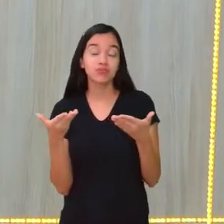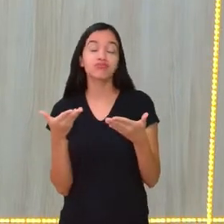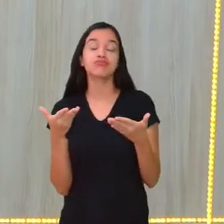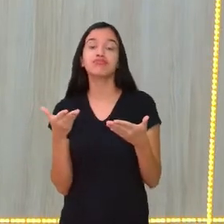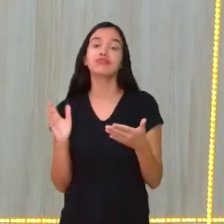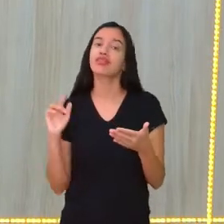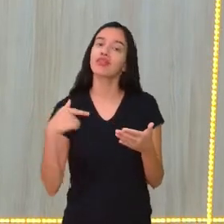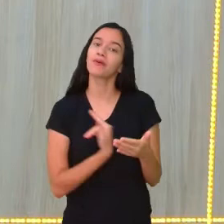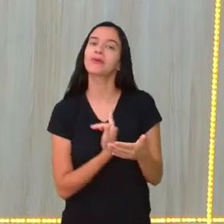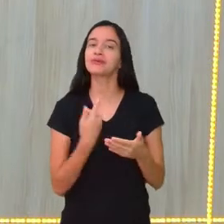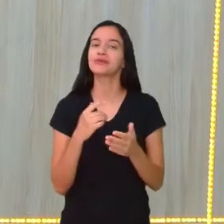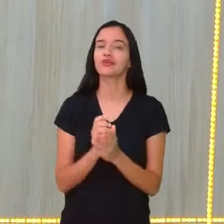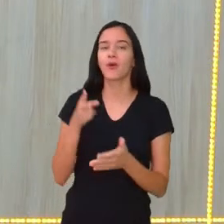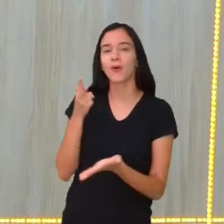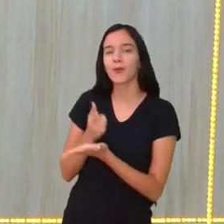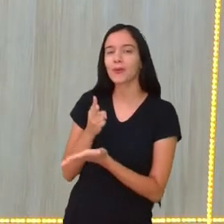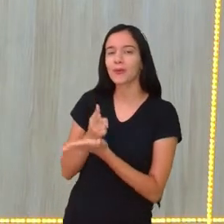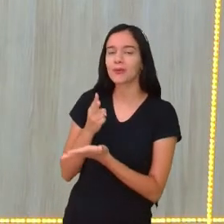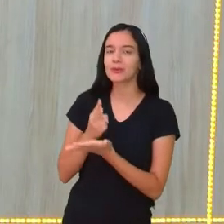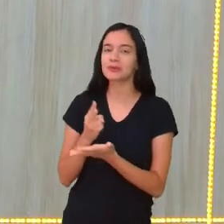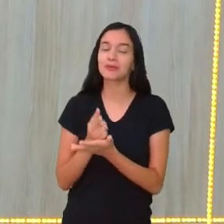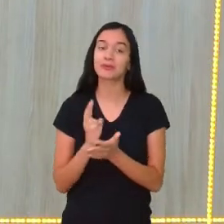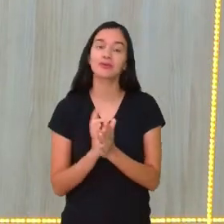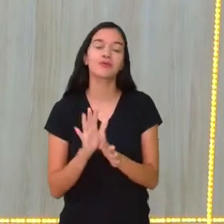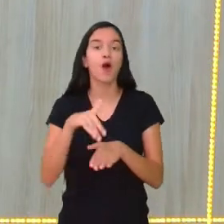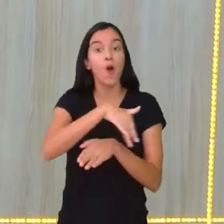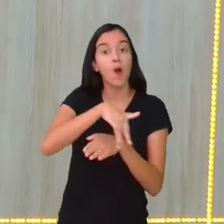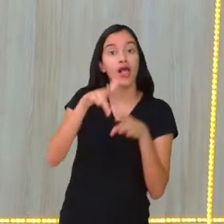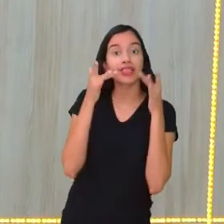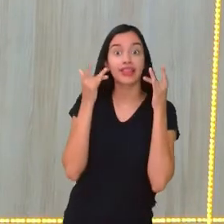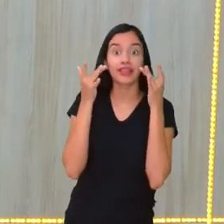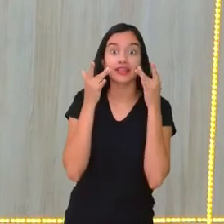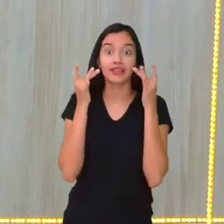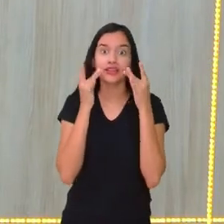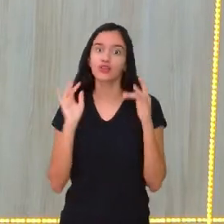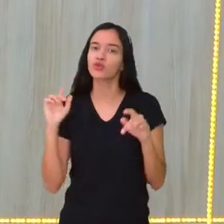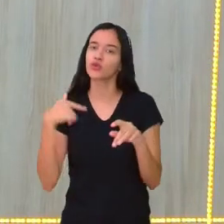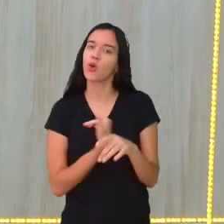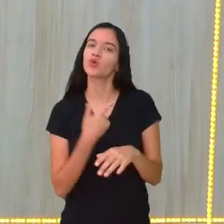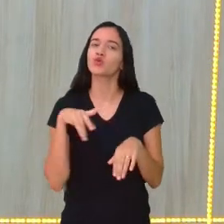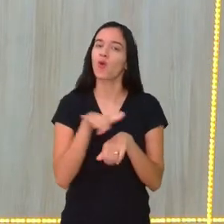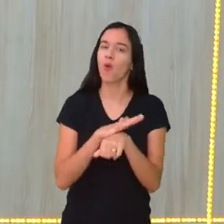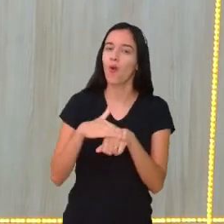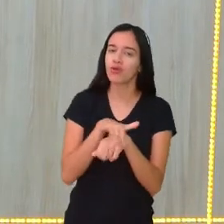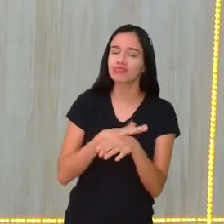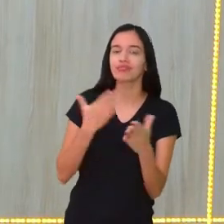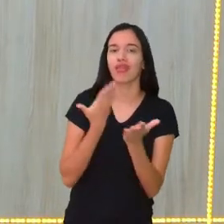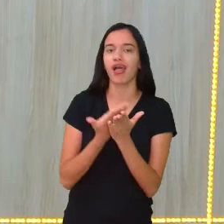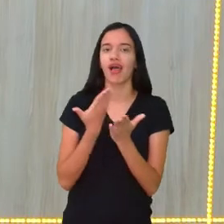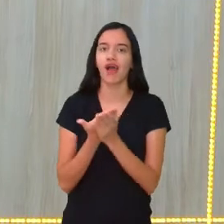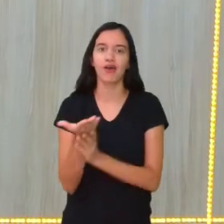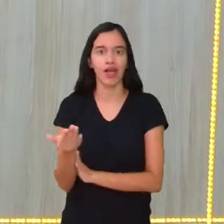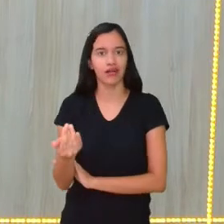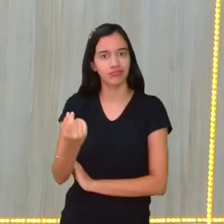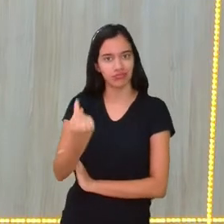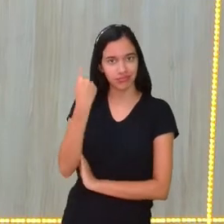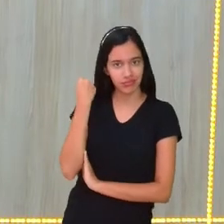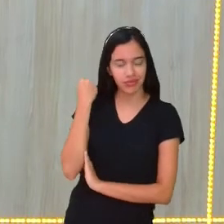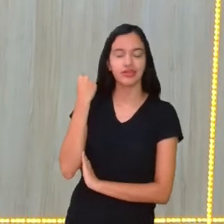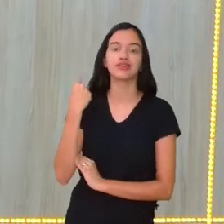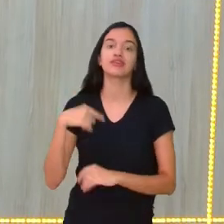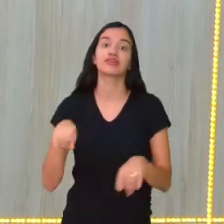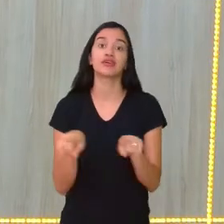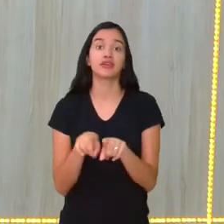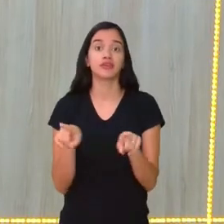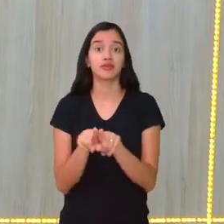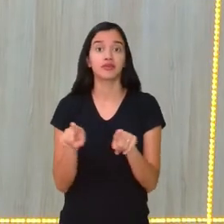continua com o teatro de rua, tá? A gente conversou com vocês na aula anterior, né? A gente falou para vocês